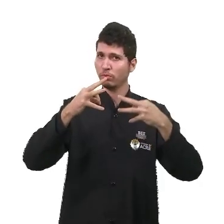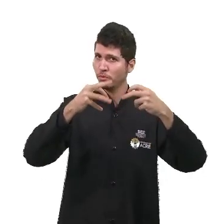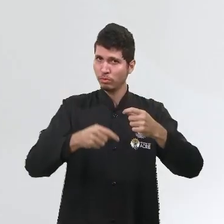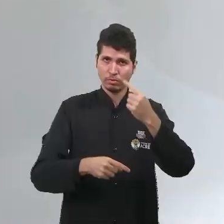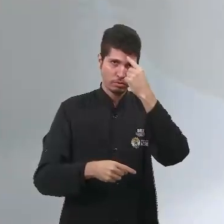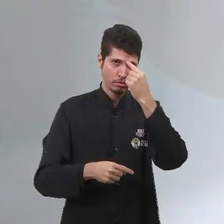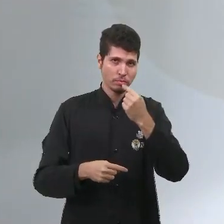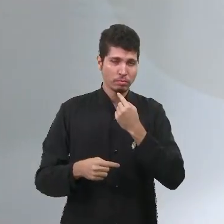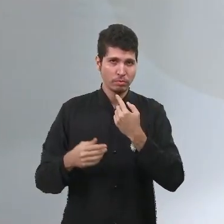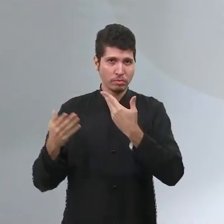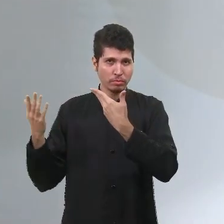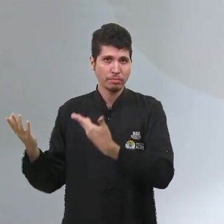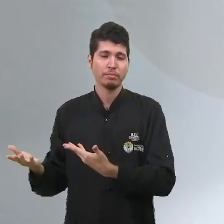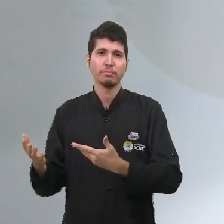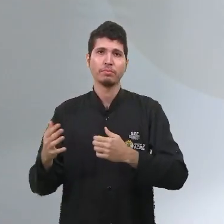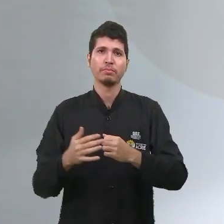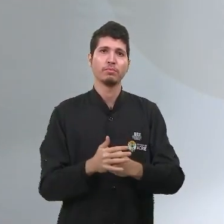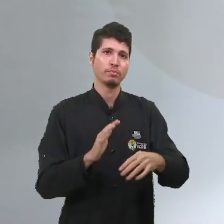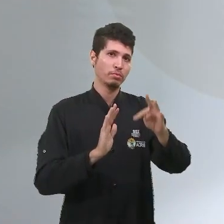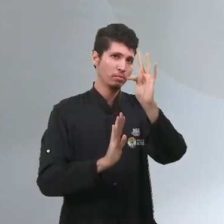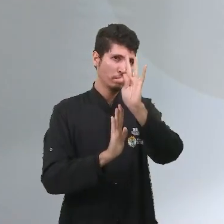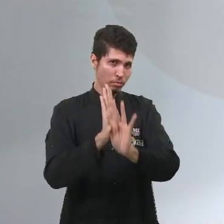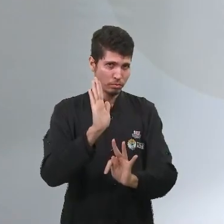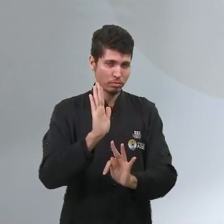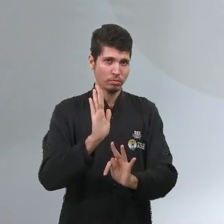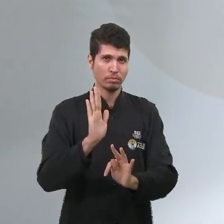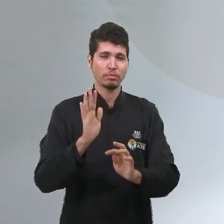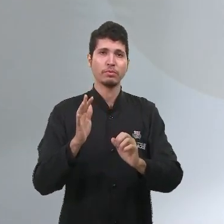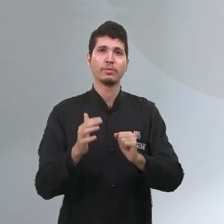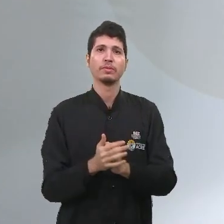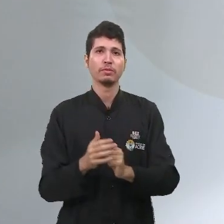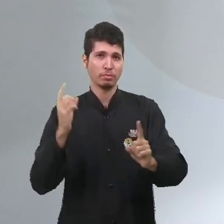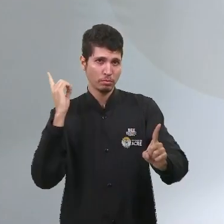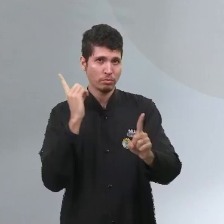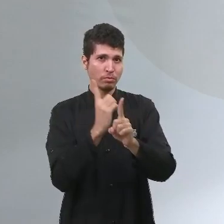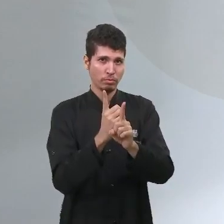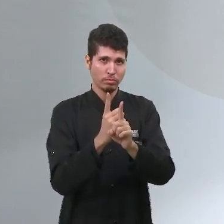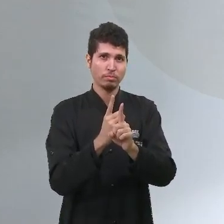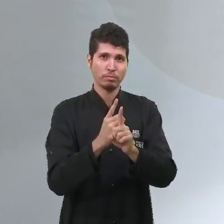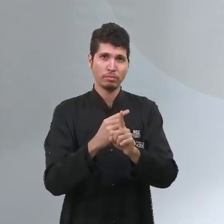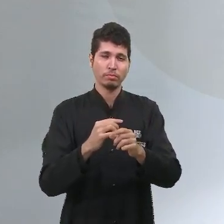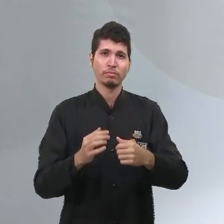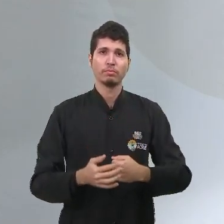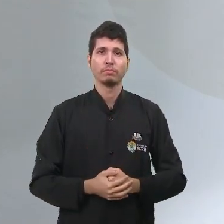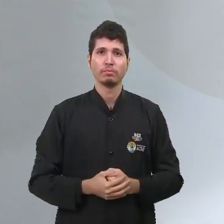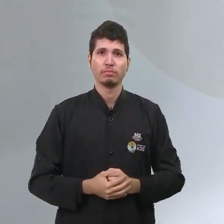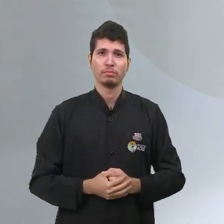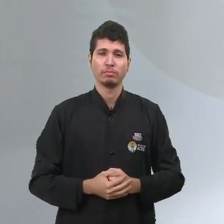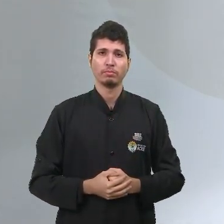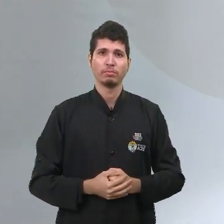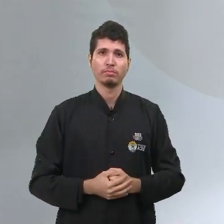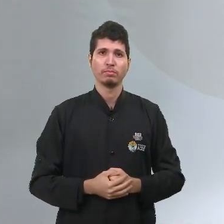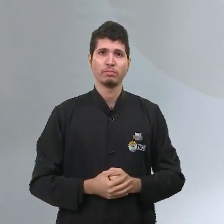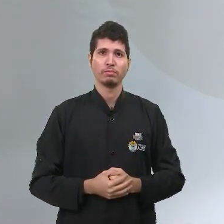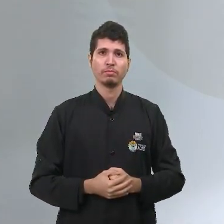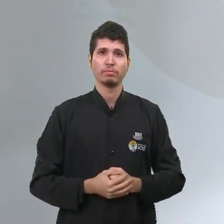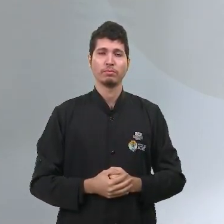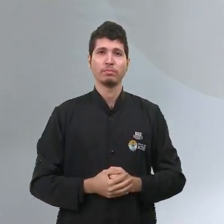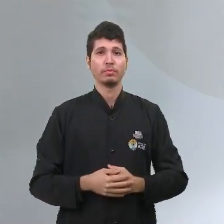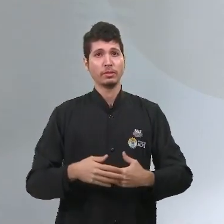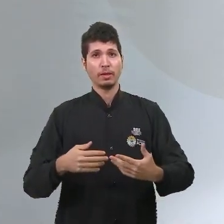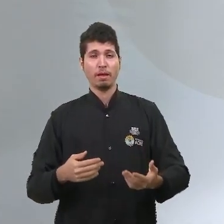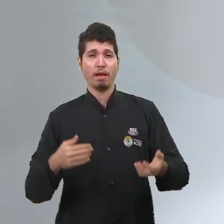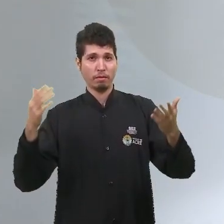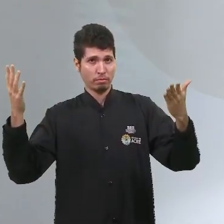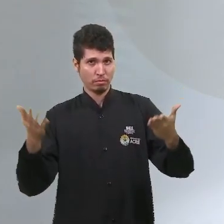referência também do nosso texto, onde nós podemos encontrá-los. E agora eu quero chamar uma imagem para a